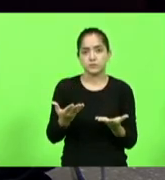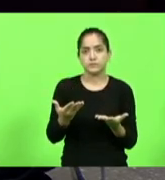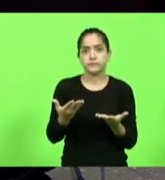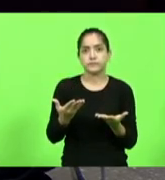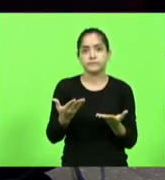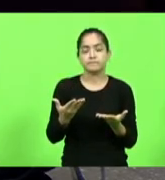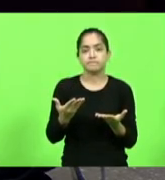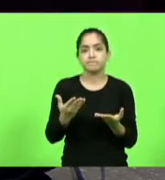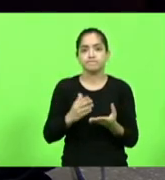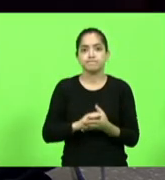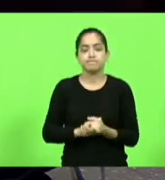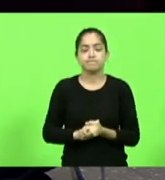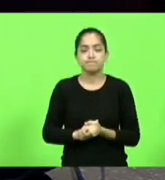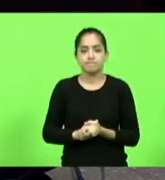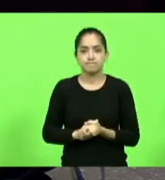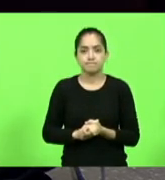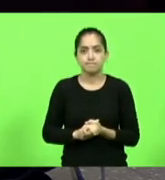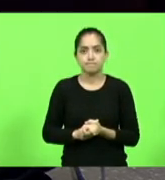que isso